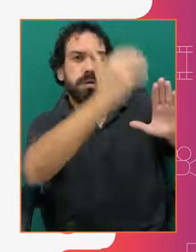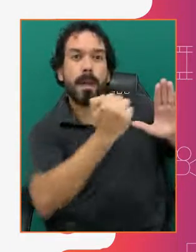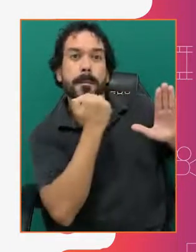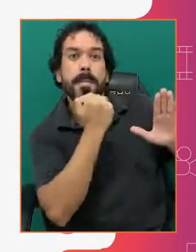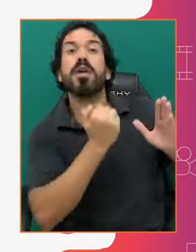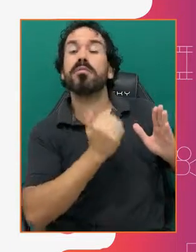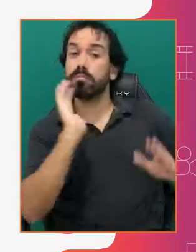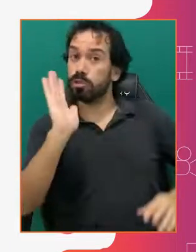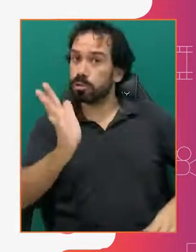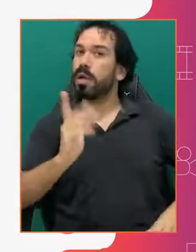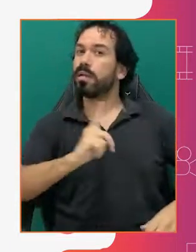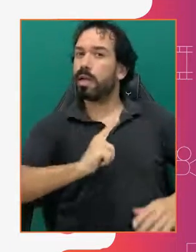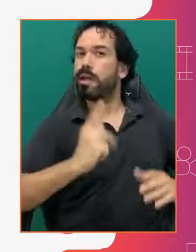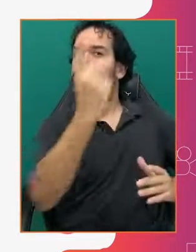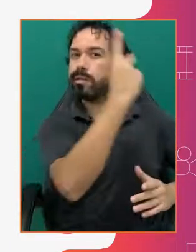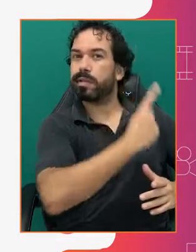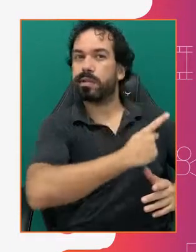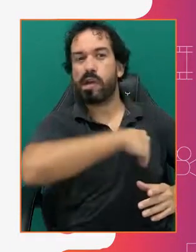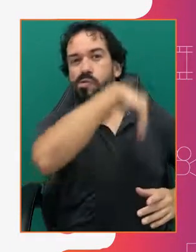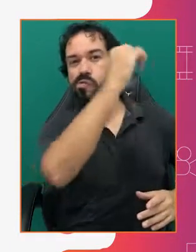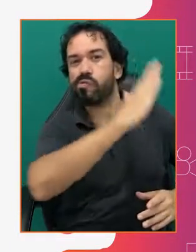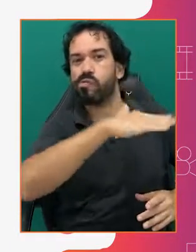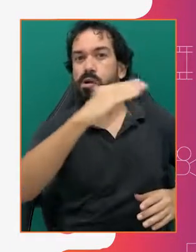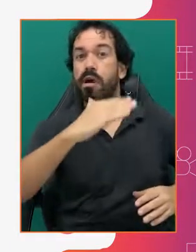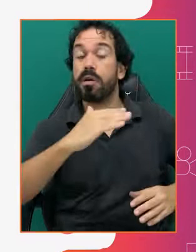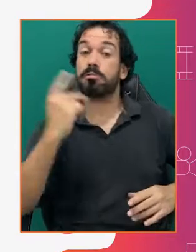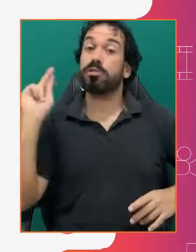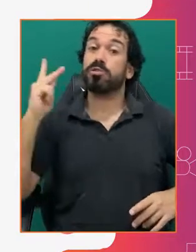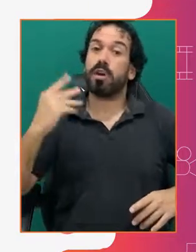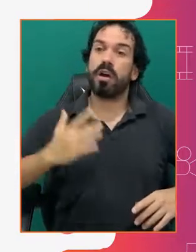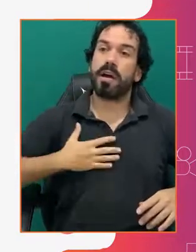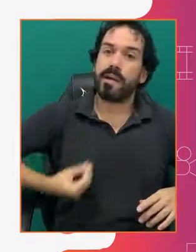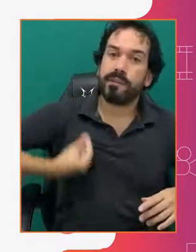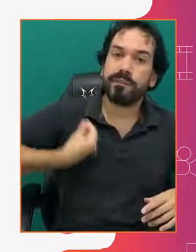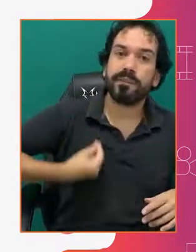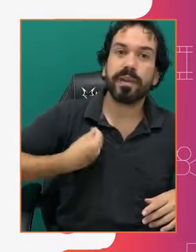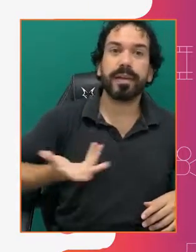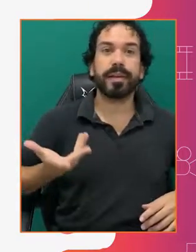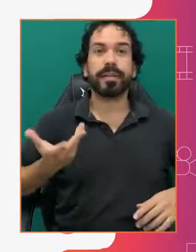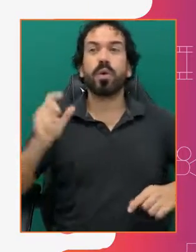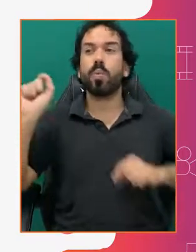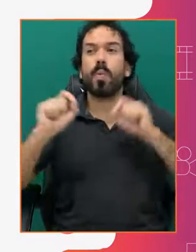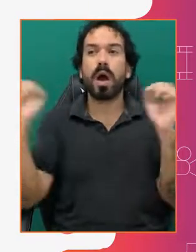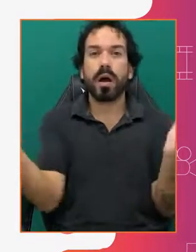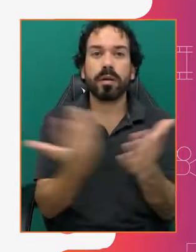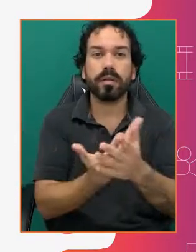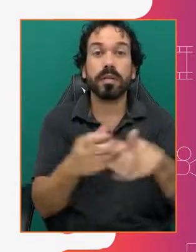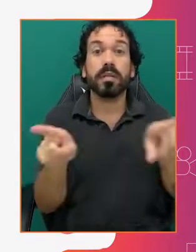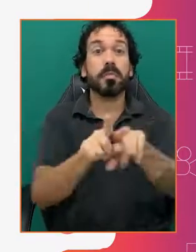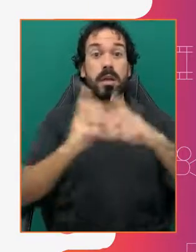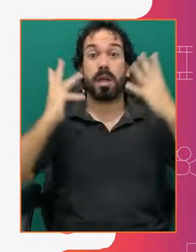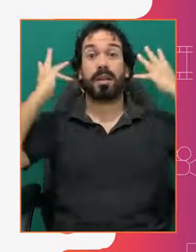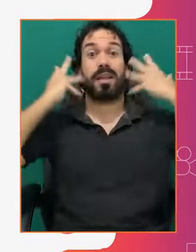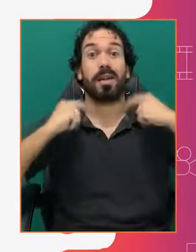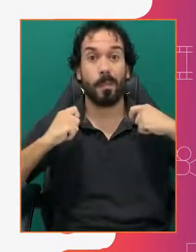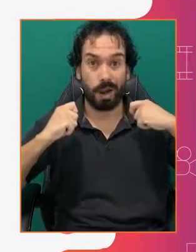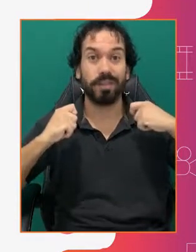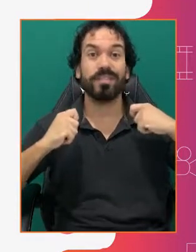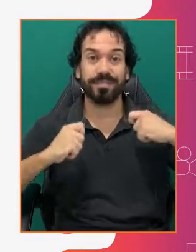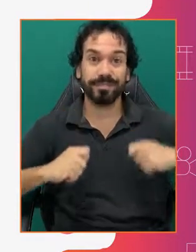desenhos nas paredes, contando histórias sobre a sua rotina, sobre os seus rituais e sobre os animais que